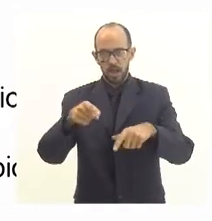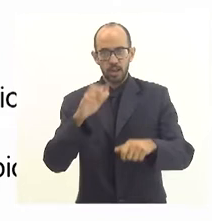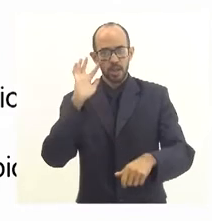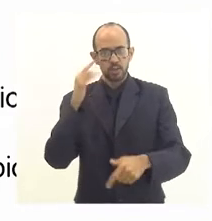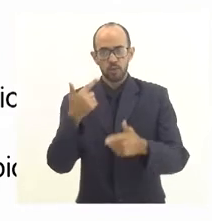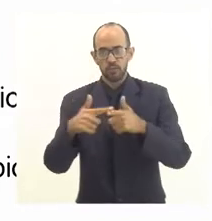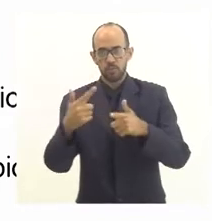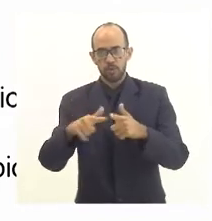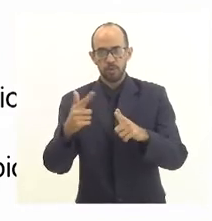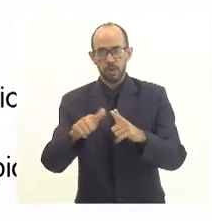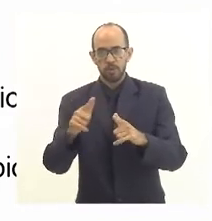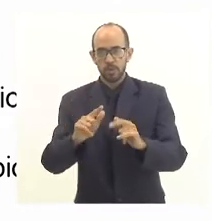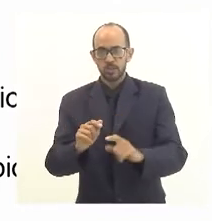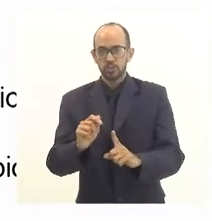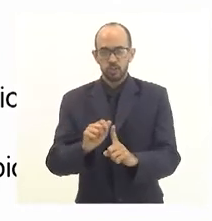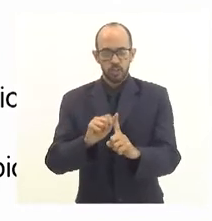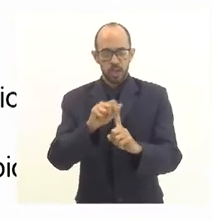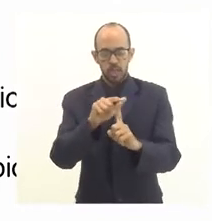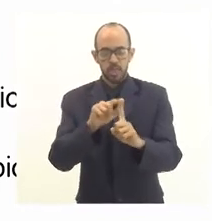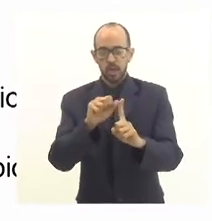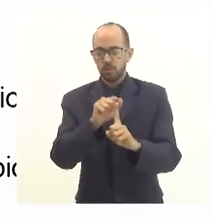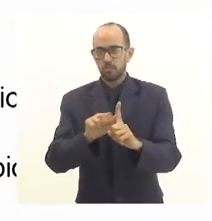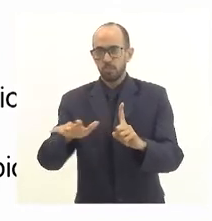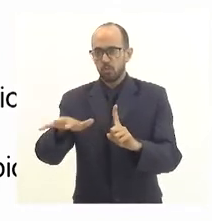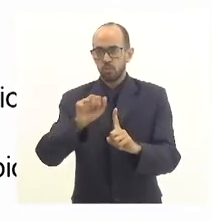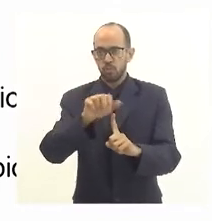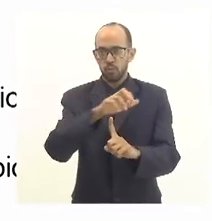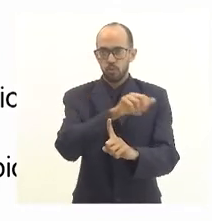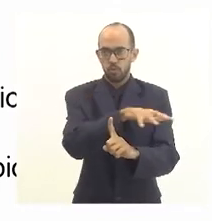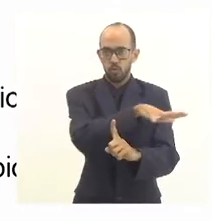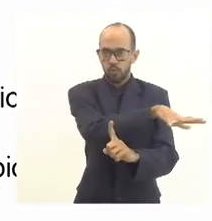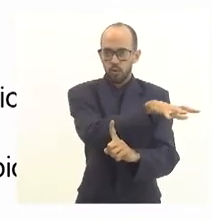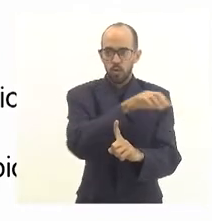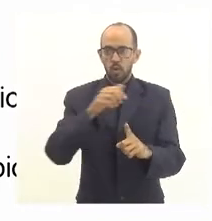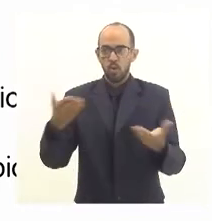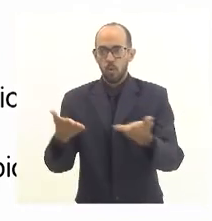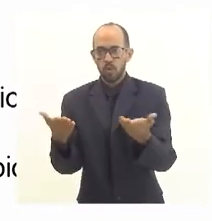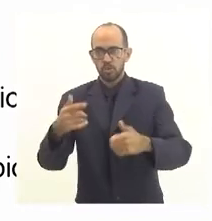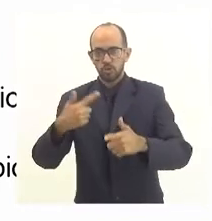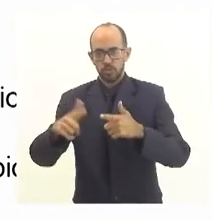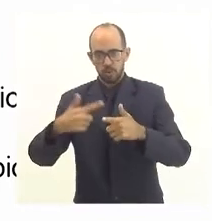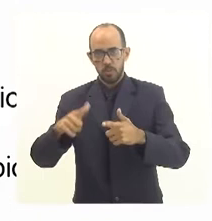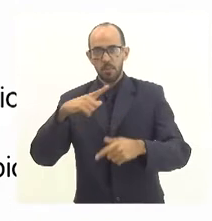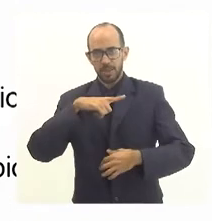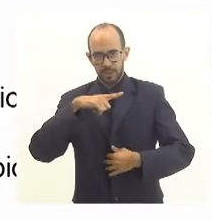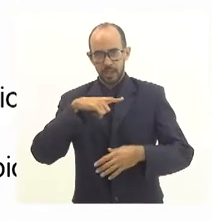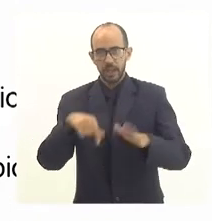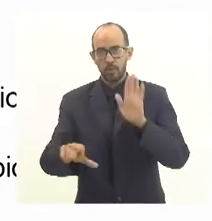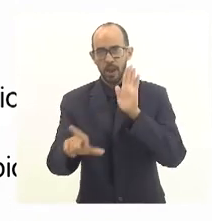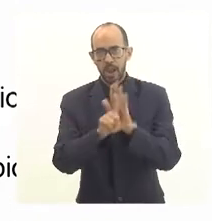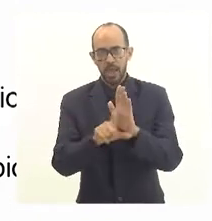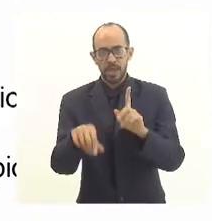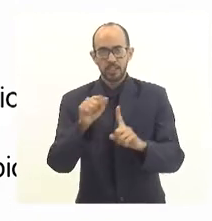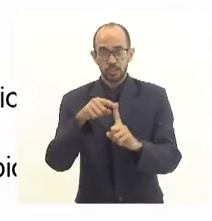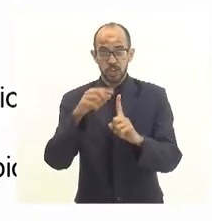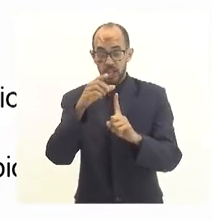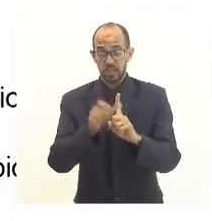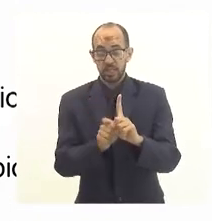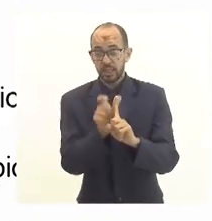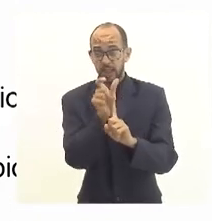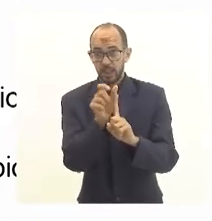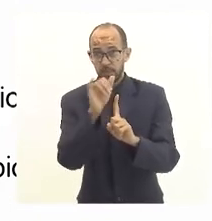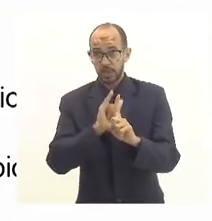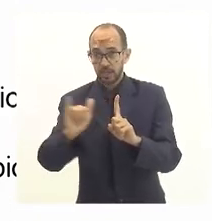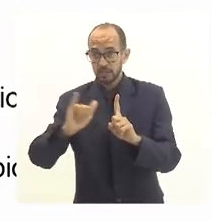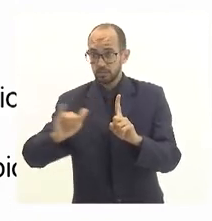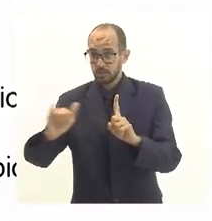de antenas, que hoje vocês devem estar enfrentando aí um grande problema, que é essa questão da lei de antenas dentro dos municípios. O sistema